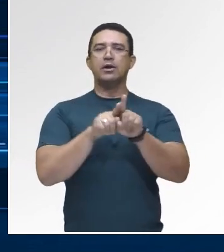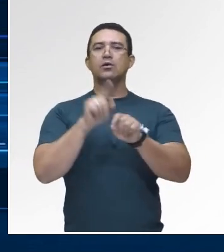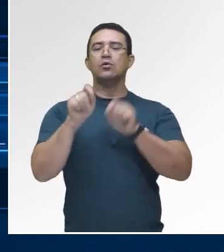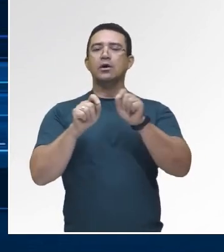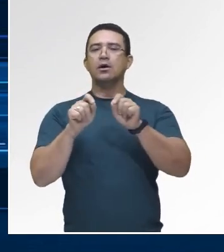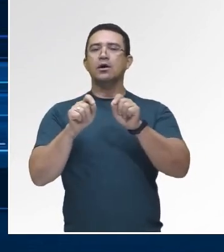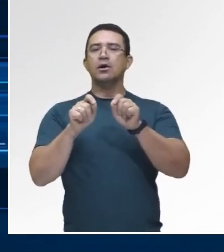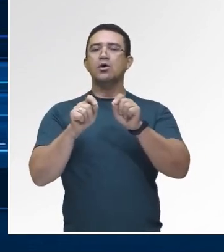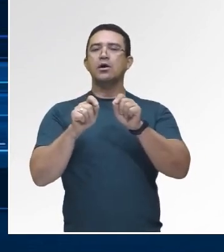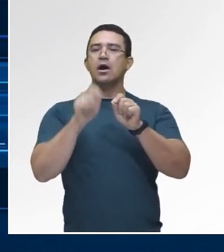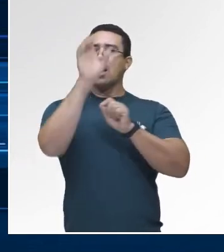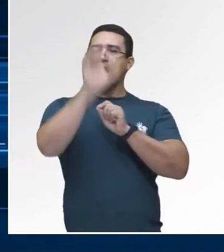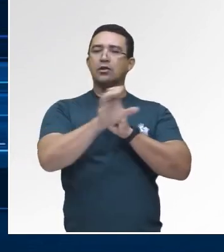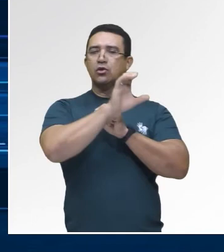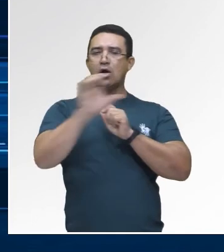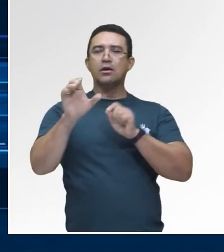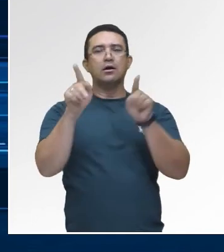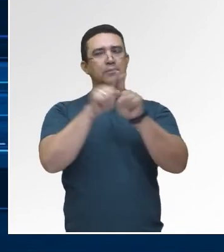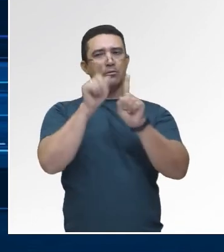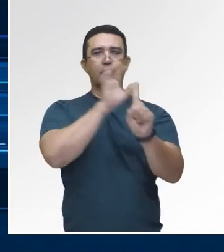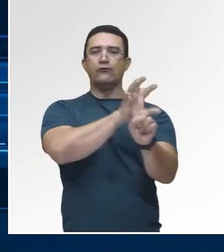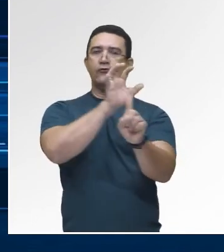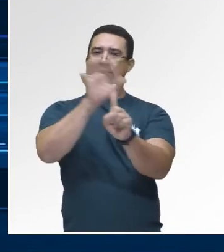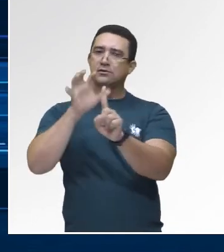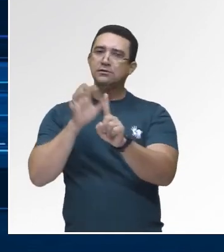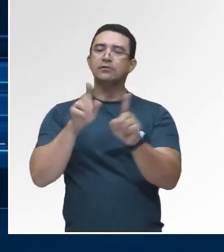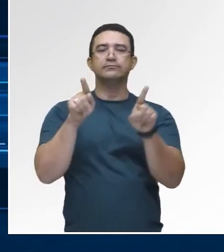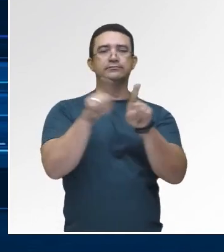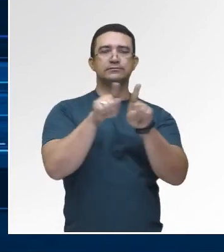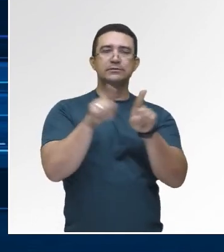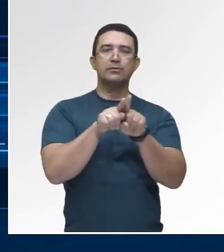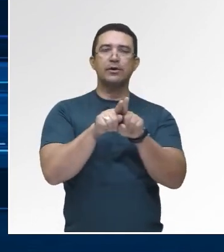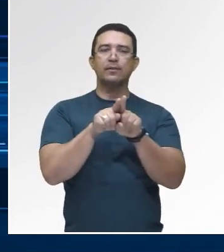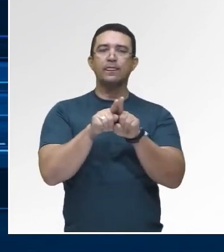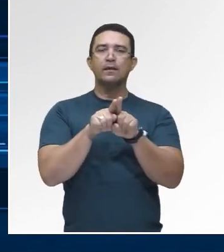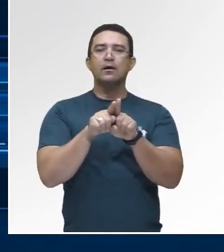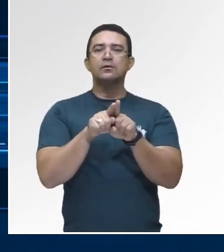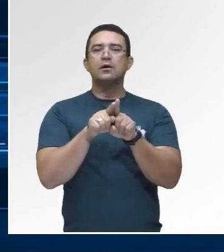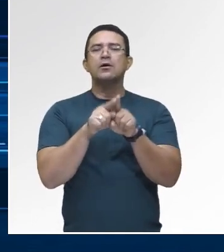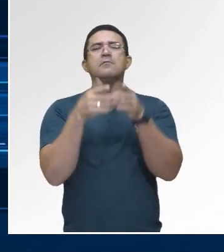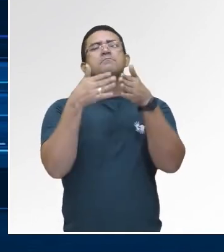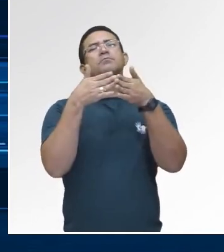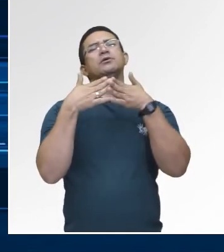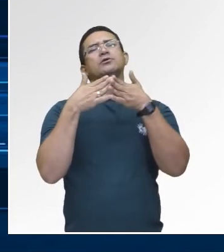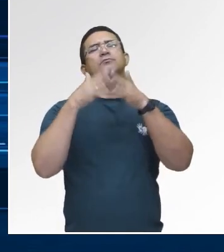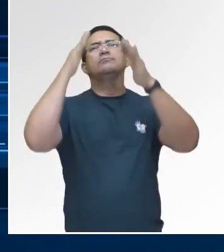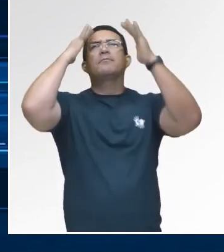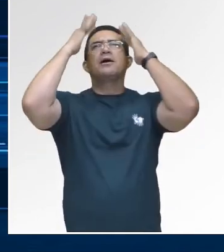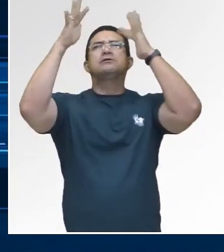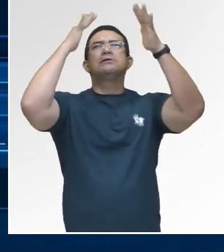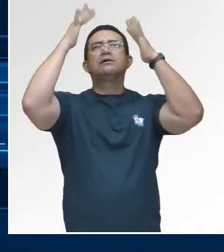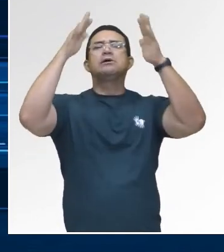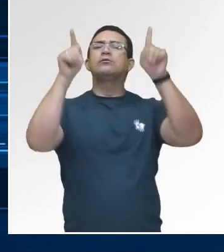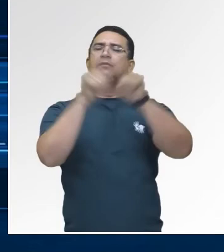o cristianismo também, em algumas situações, apelo à imaginação é outra característica,